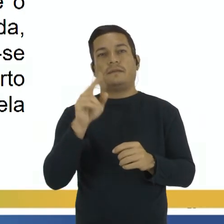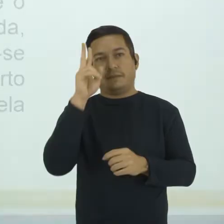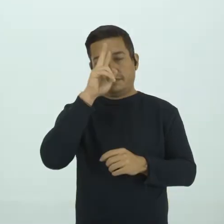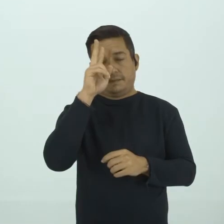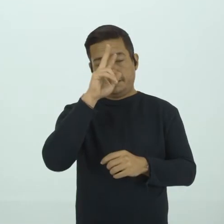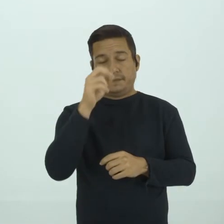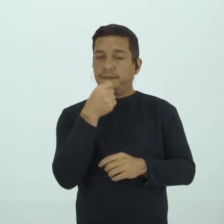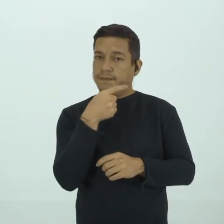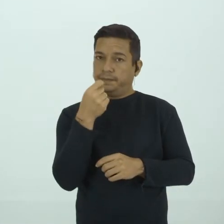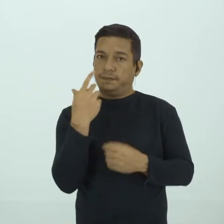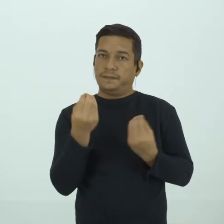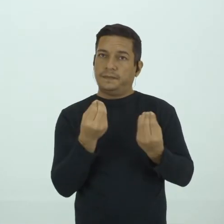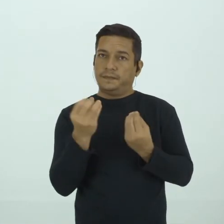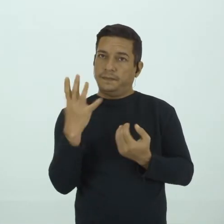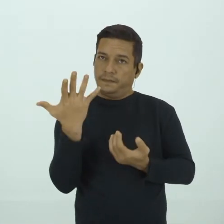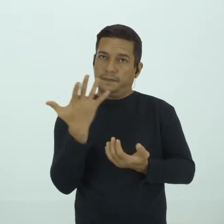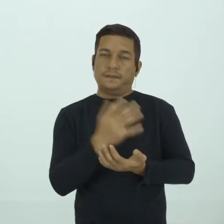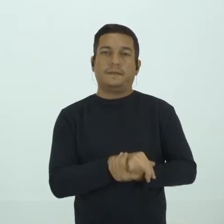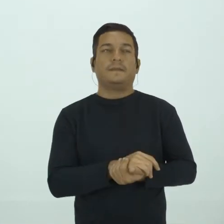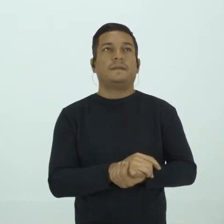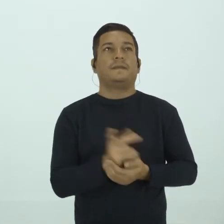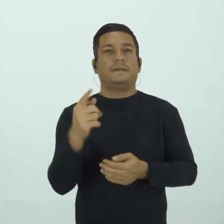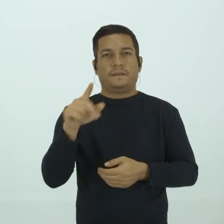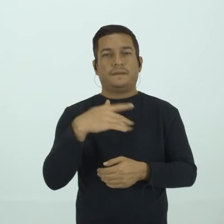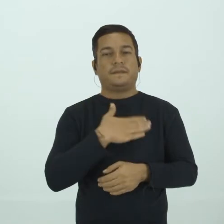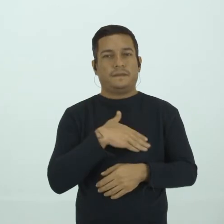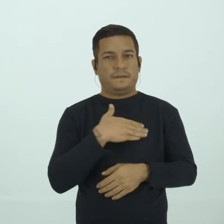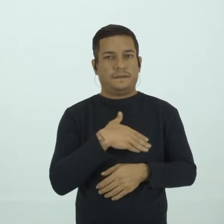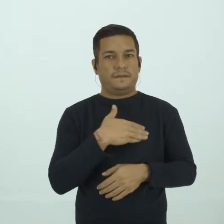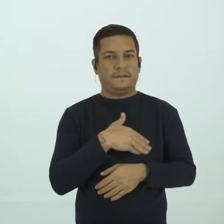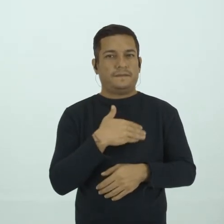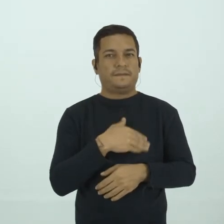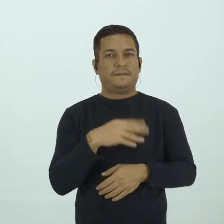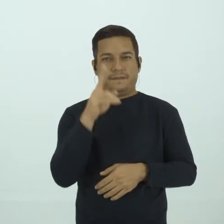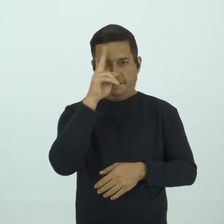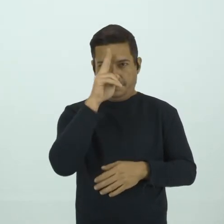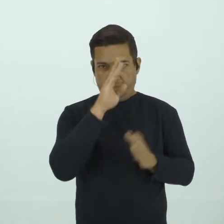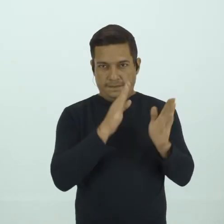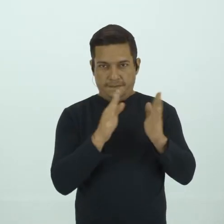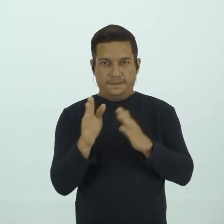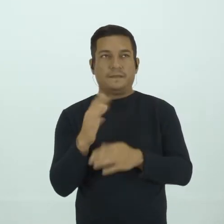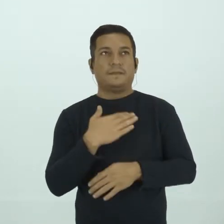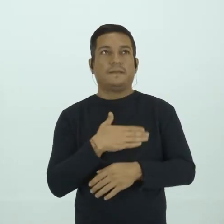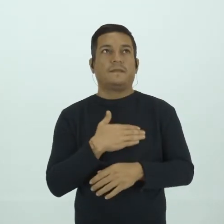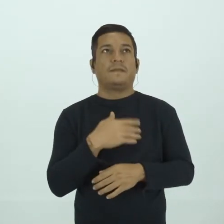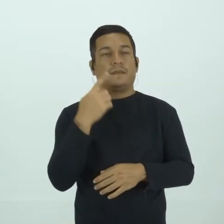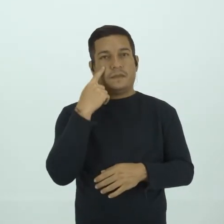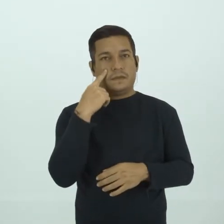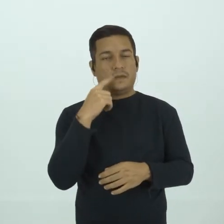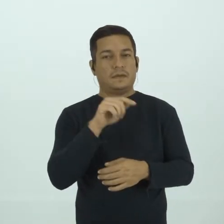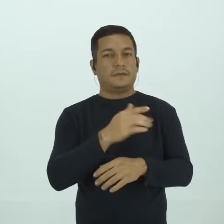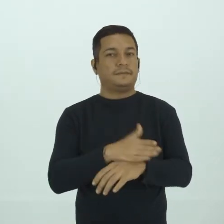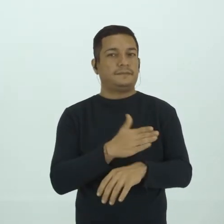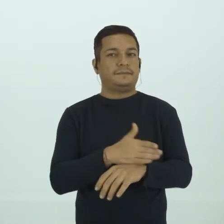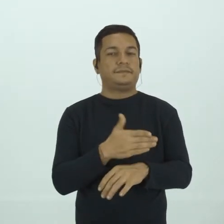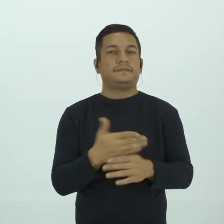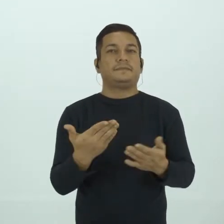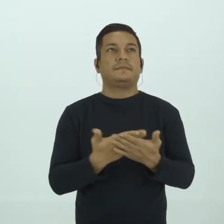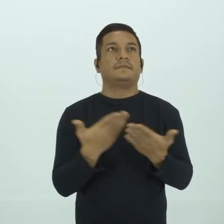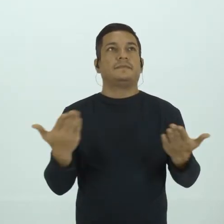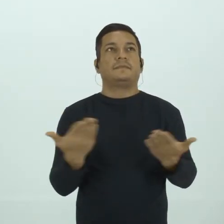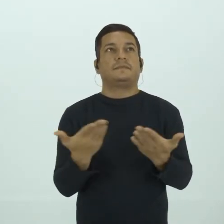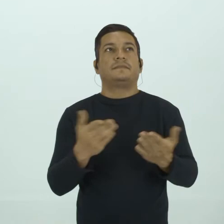de humor. E aí, vocês também gostam de HQs? Gostam de história em quadrinhos? Então vamos exercitar o que nós aprendemos na aula de